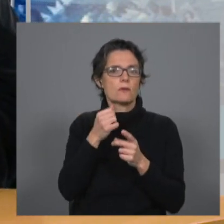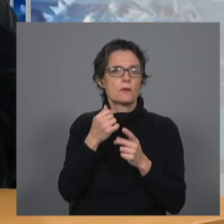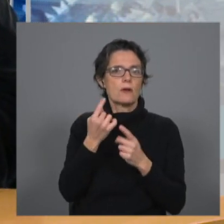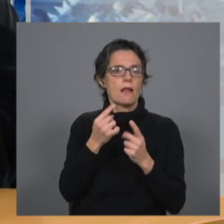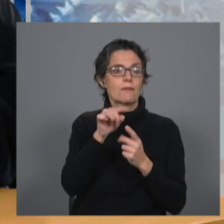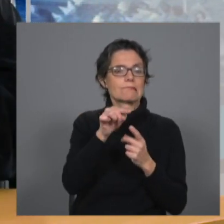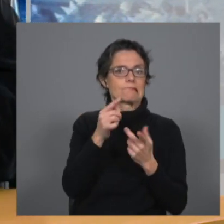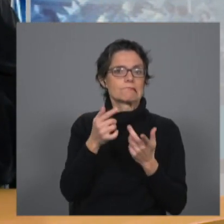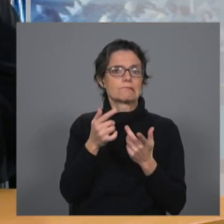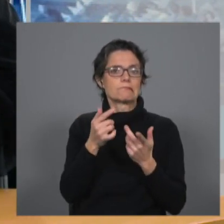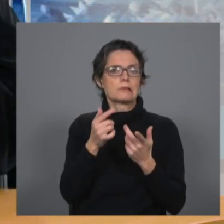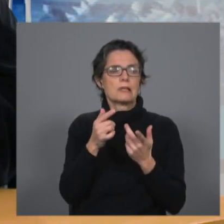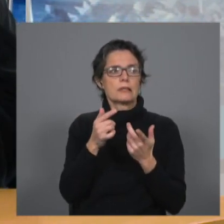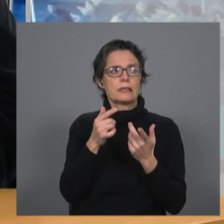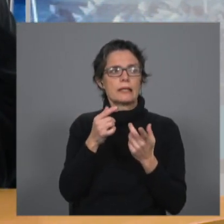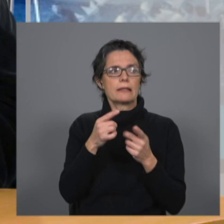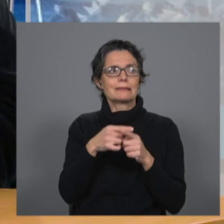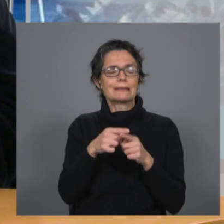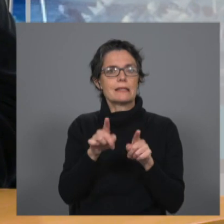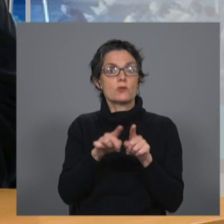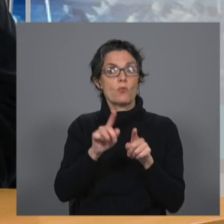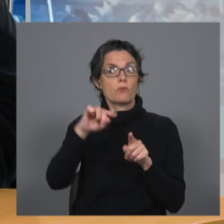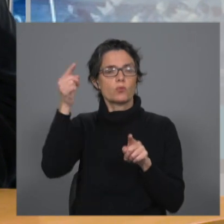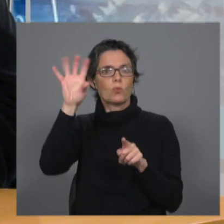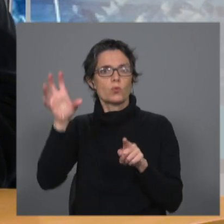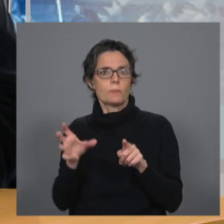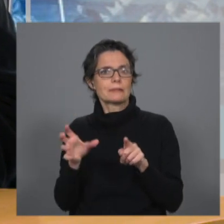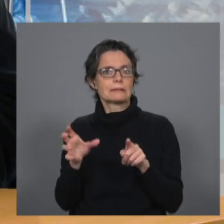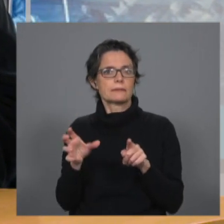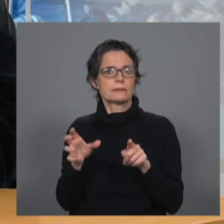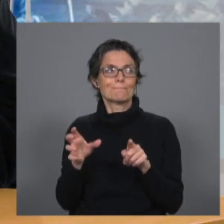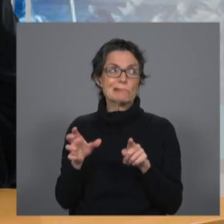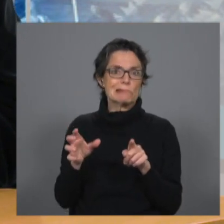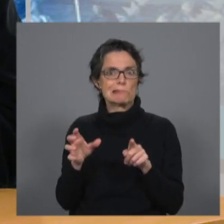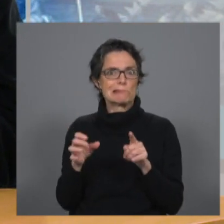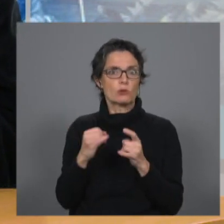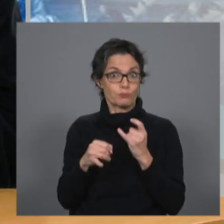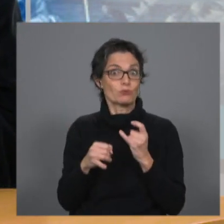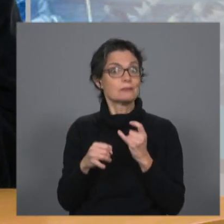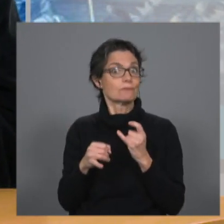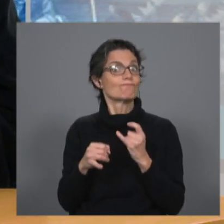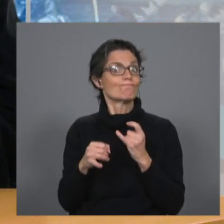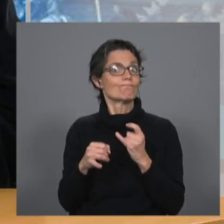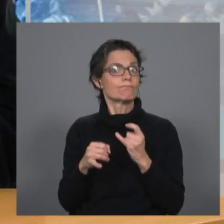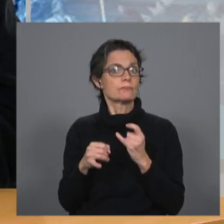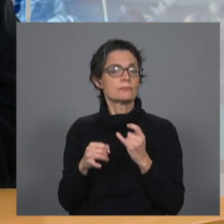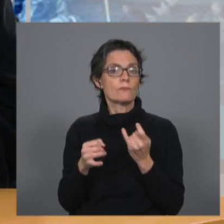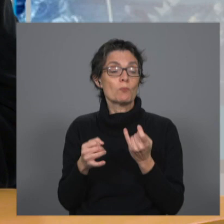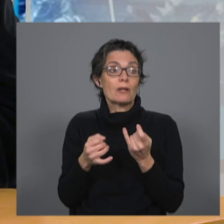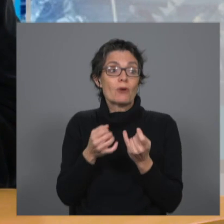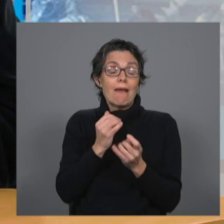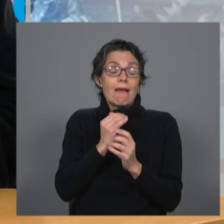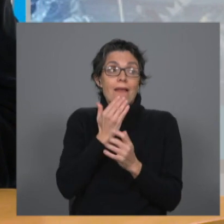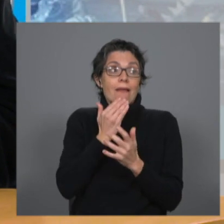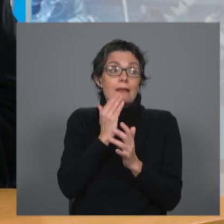uma competência global, comunitária, tão vincada como noutros pontos, e que ficará um pouco à mercê da vontade de